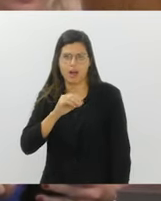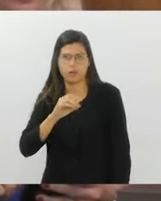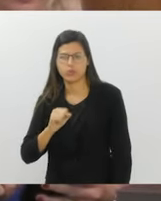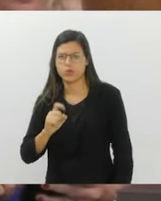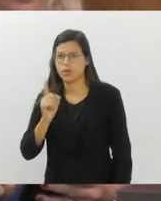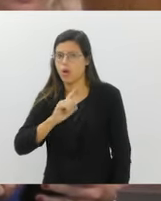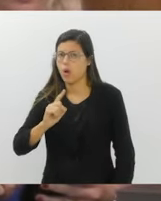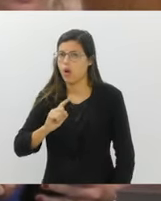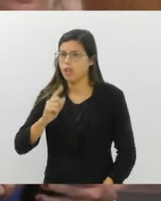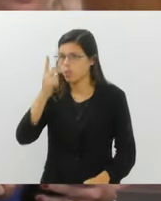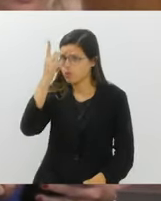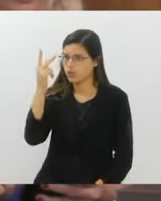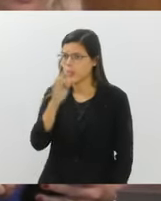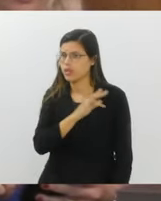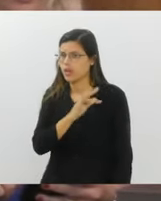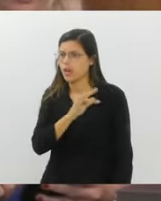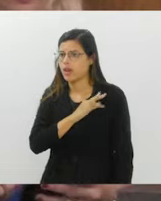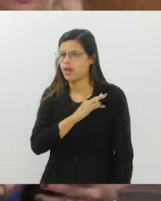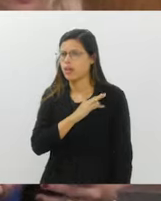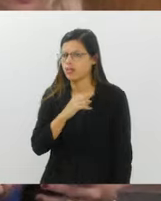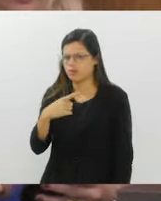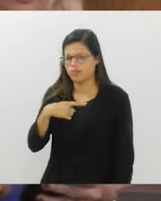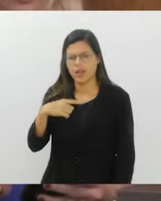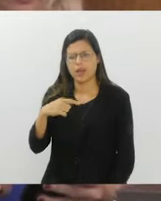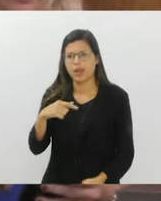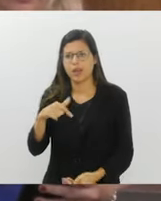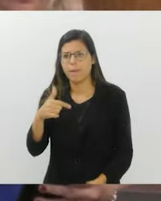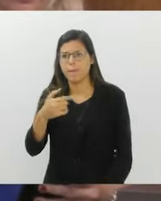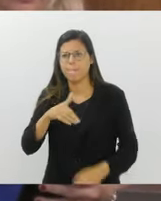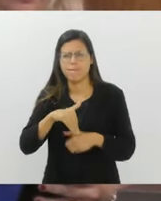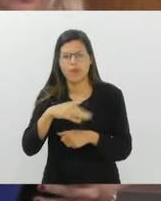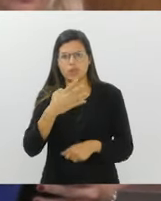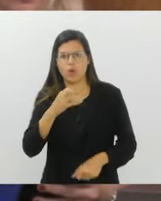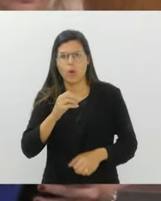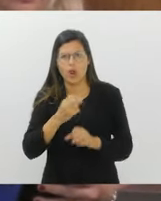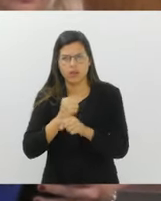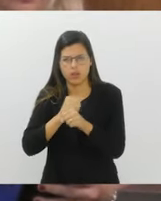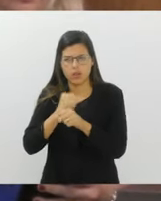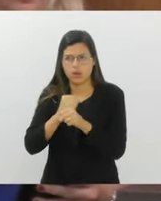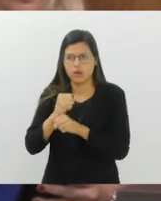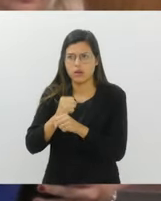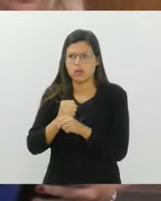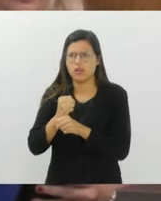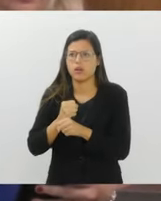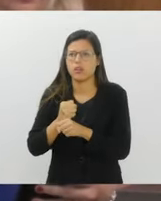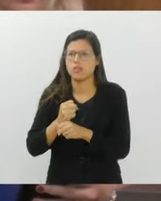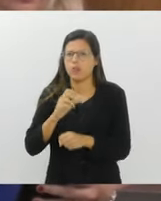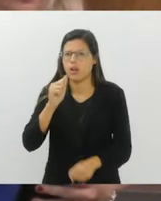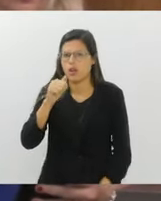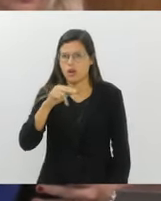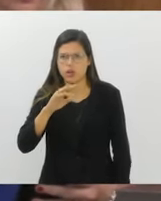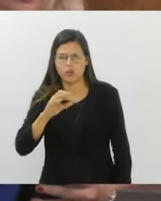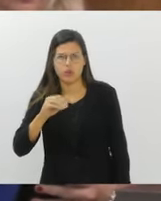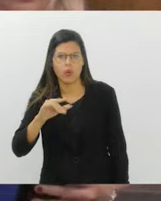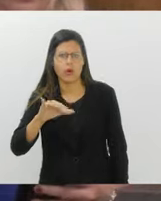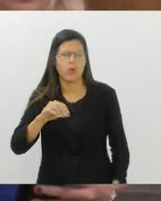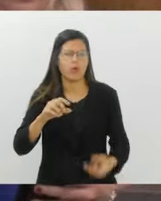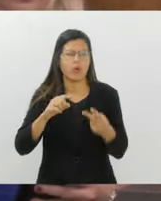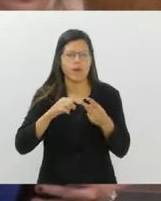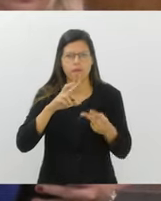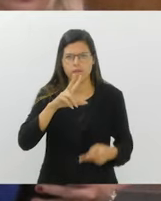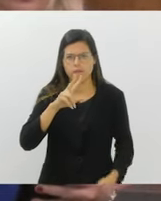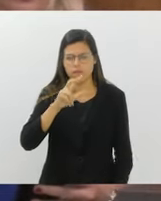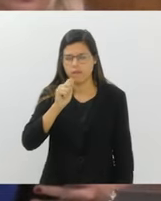os nossos técnicos. Está aqui o companheiro Hélio, tem mais de 40 anos. Está o nosso companheiro Valente, Antônio Carlos, entendeu? Que podem